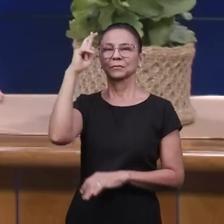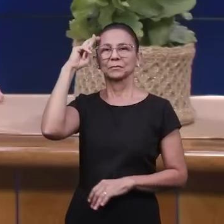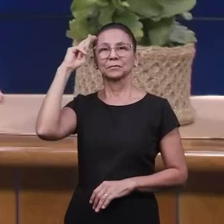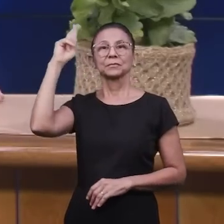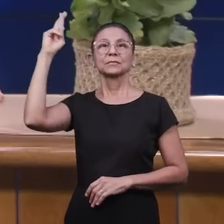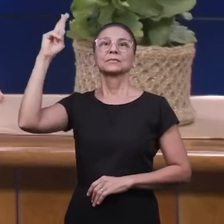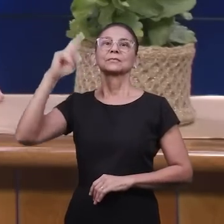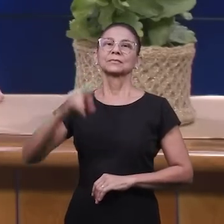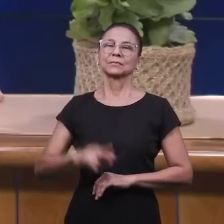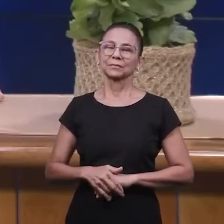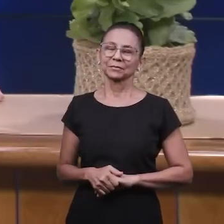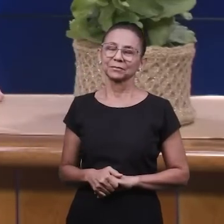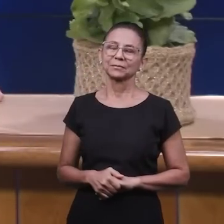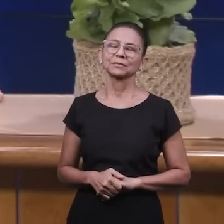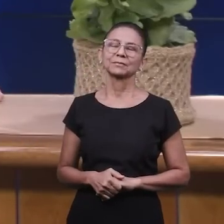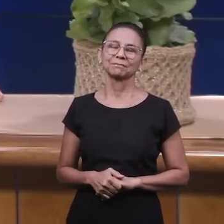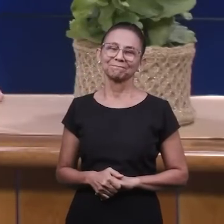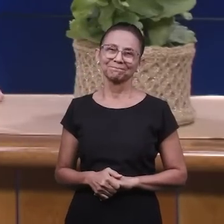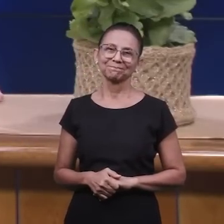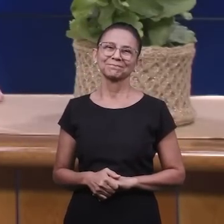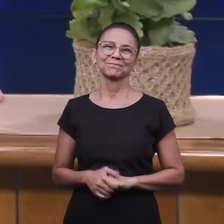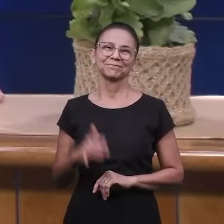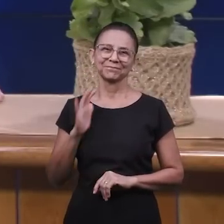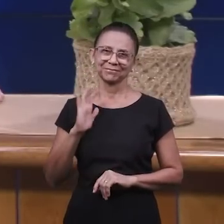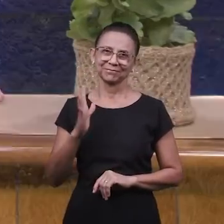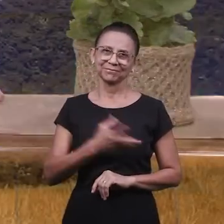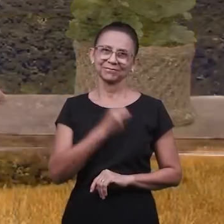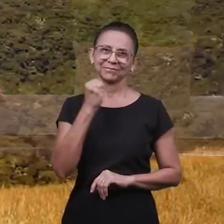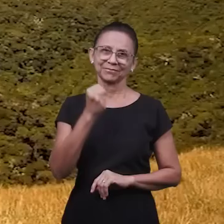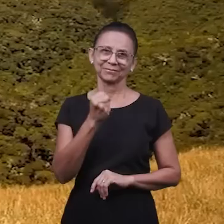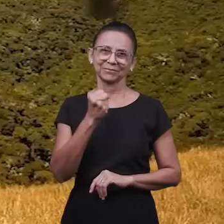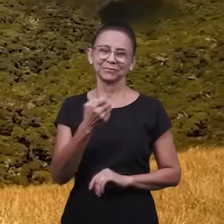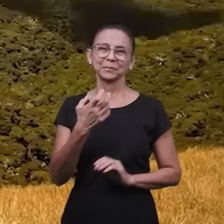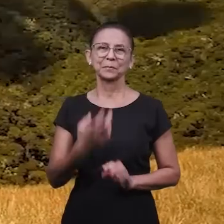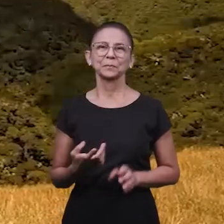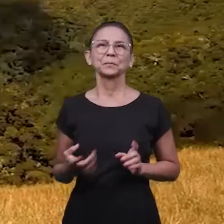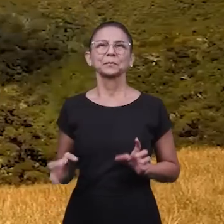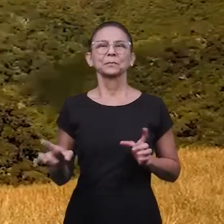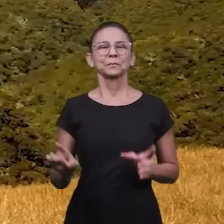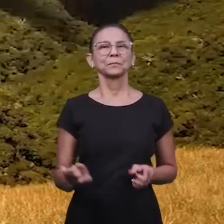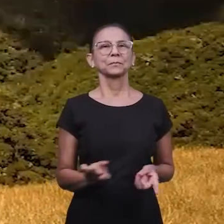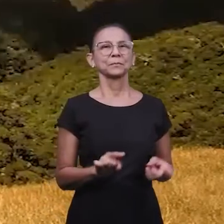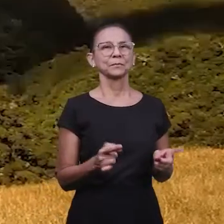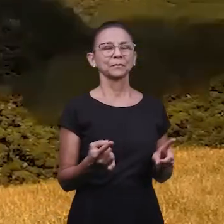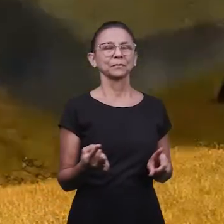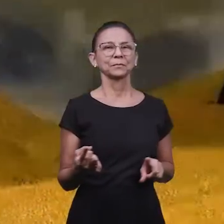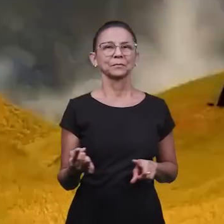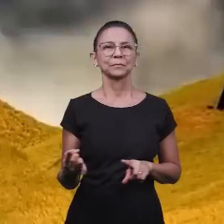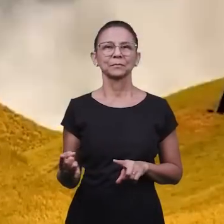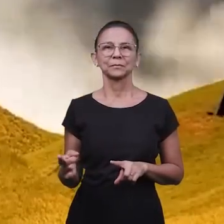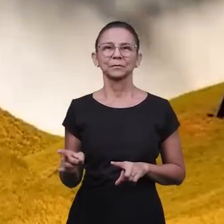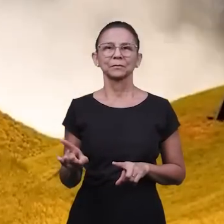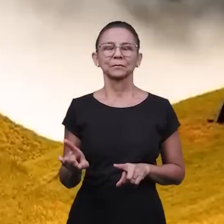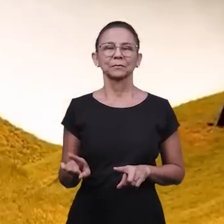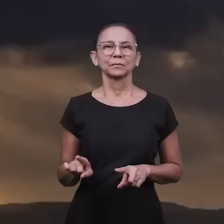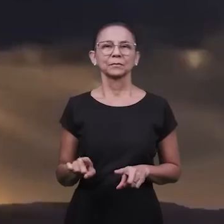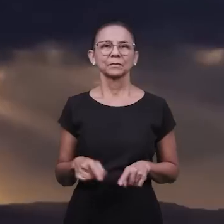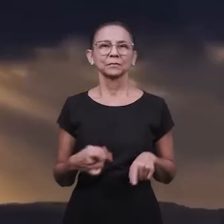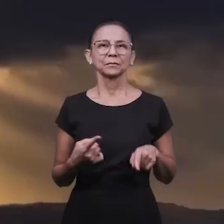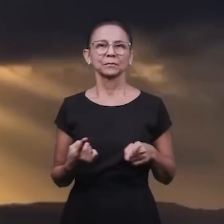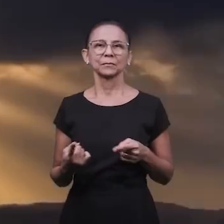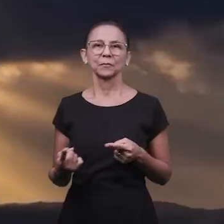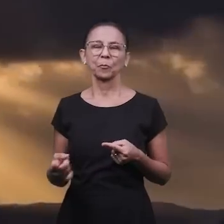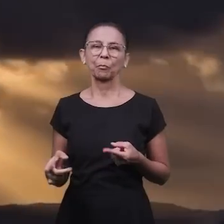Meu amado Filho, te escolhi, não temas mais,